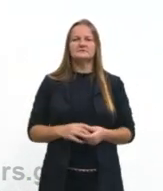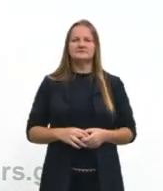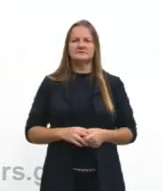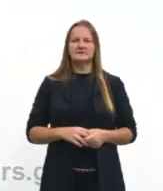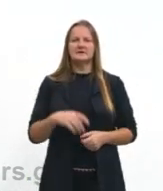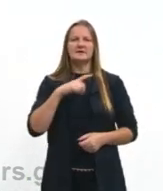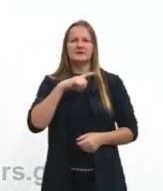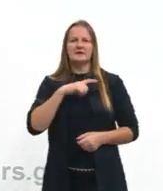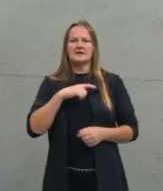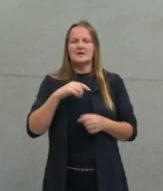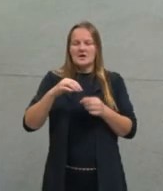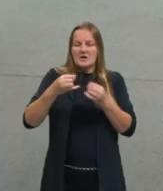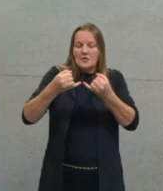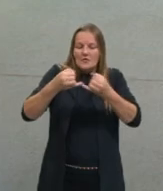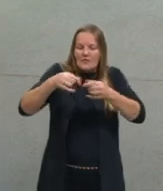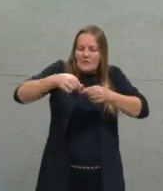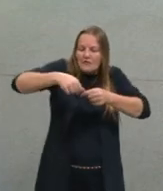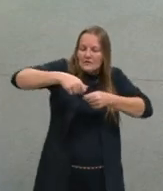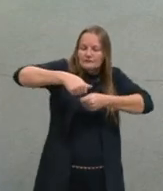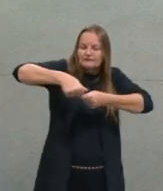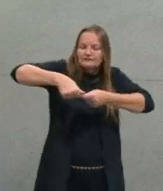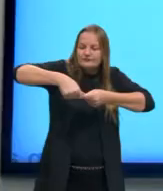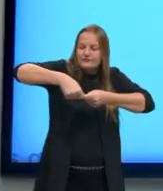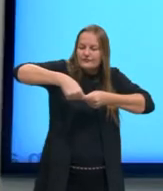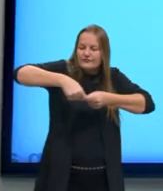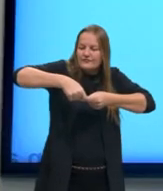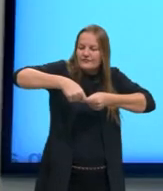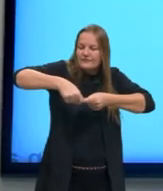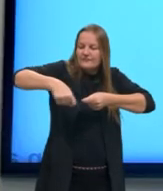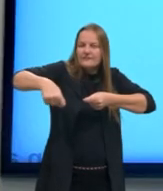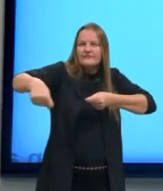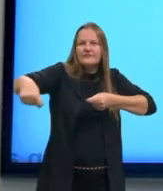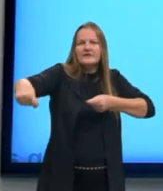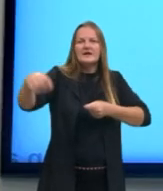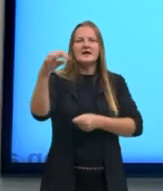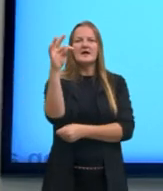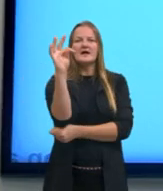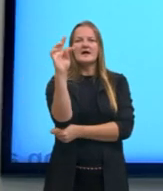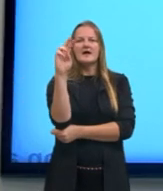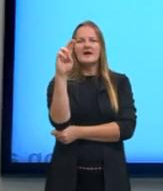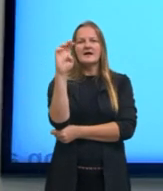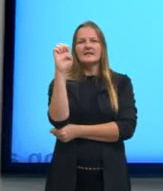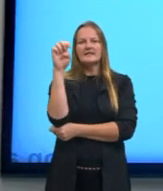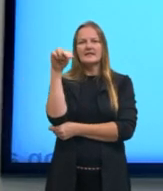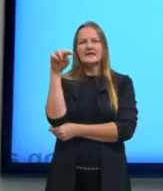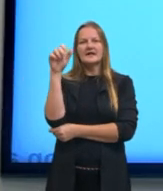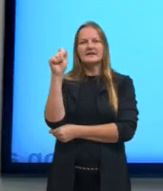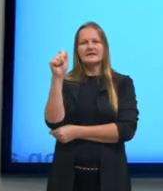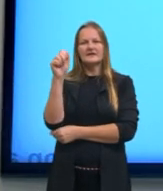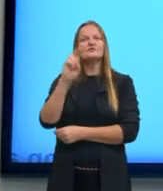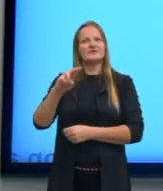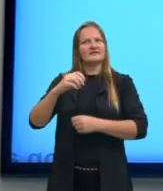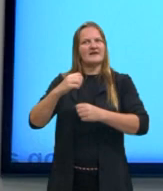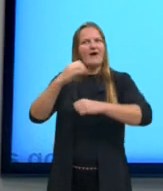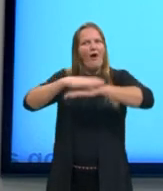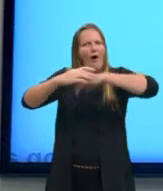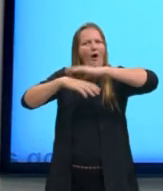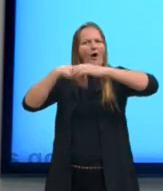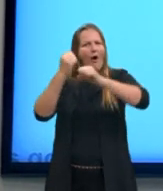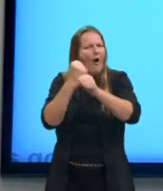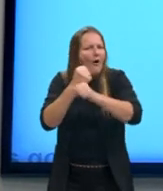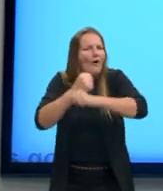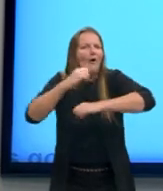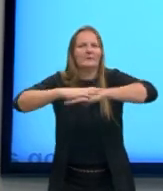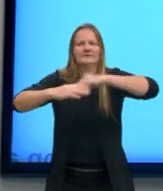uma fita métrica né a gente tem uma trena que é utilizada bastante em construções em